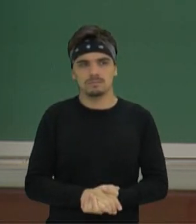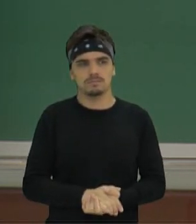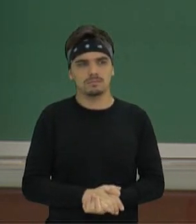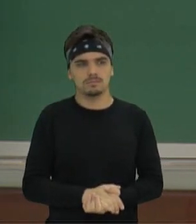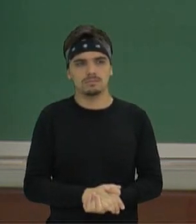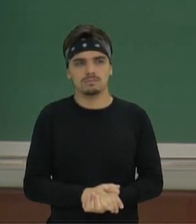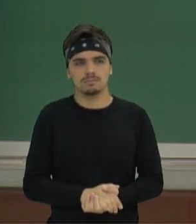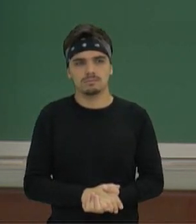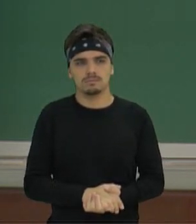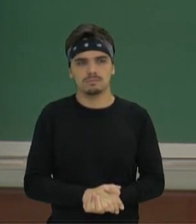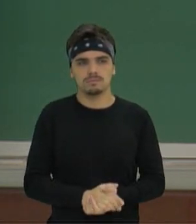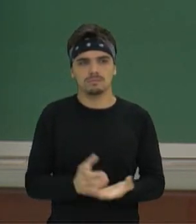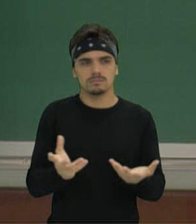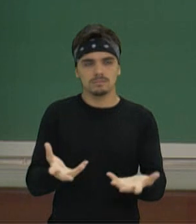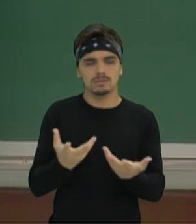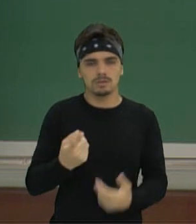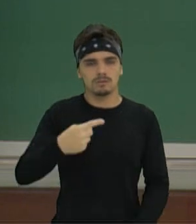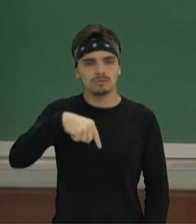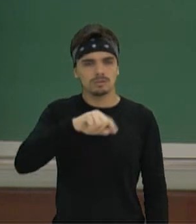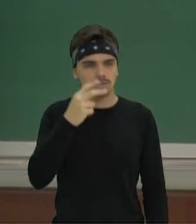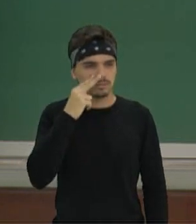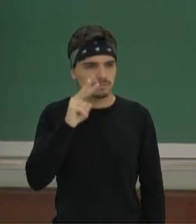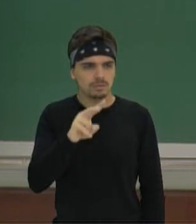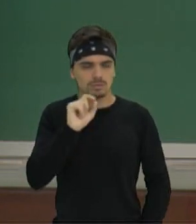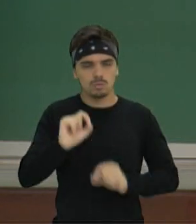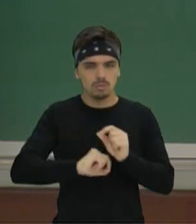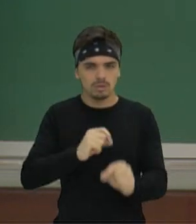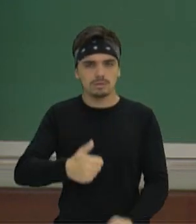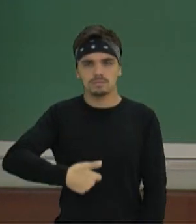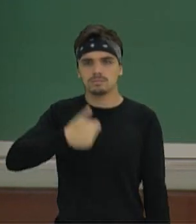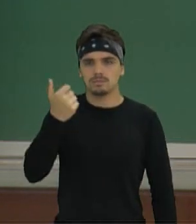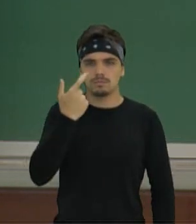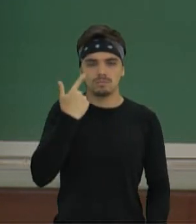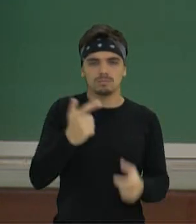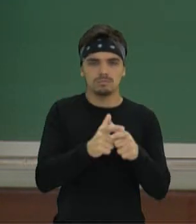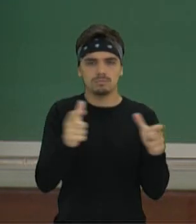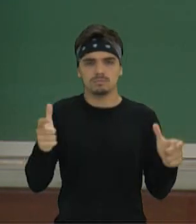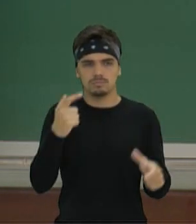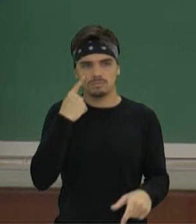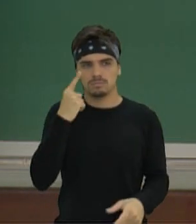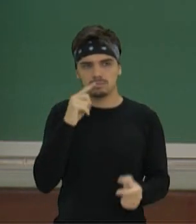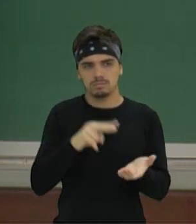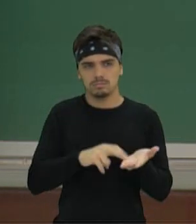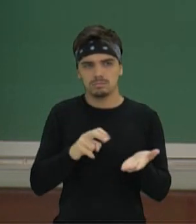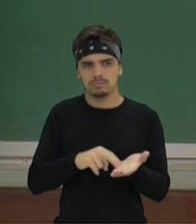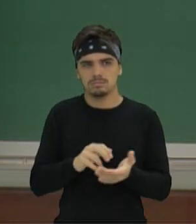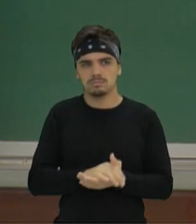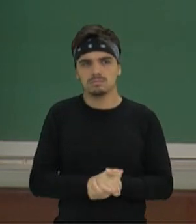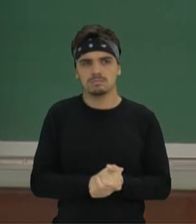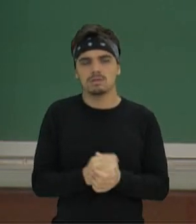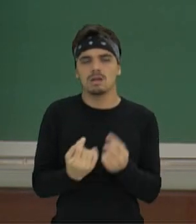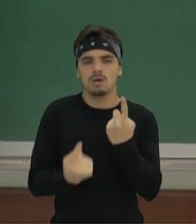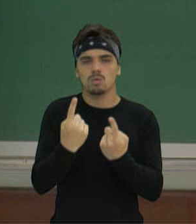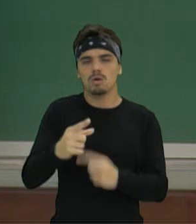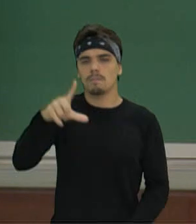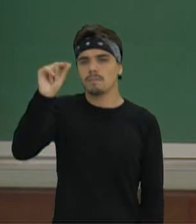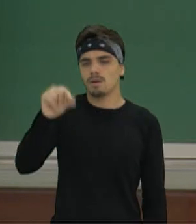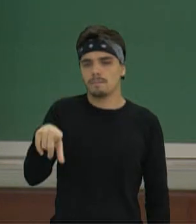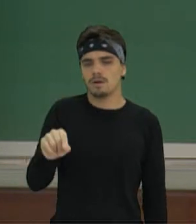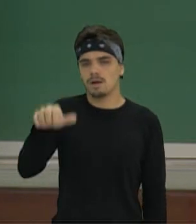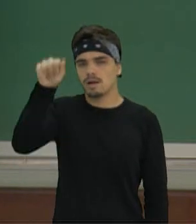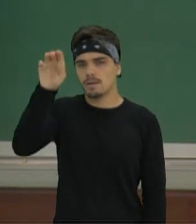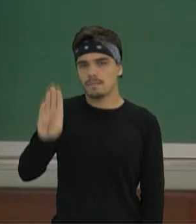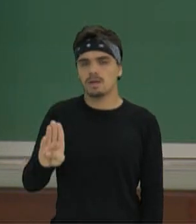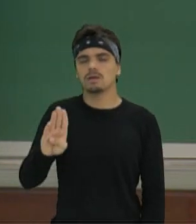game. Eu quero que vocês vejam o seguinte aqui no número 1. Vamos ampliar nosso vocabulário. Flame is. Qual das duas alternativas aqui, A ou